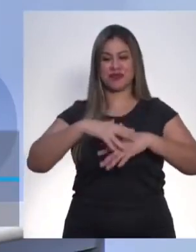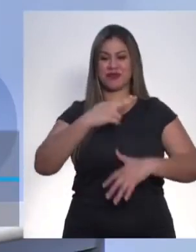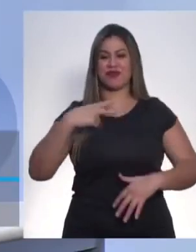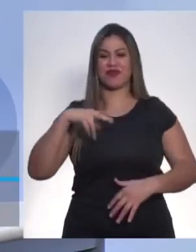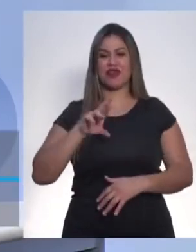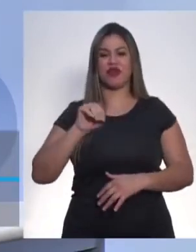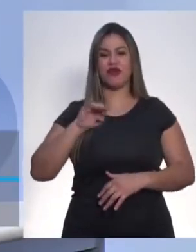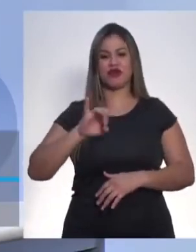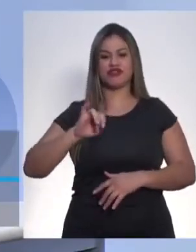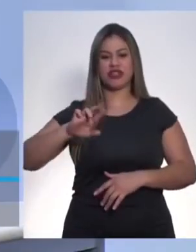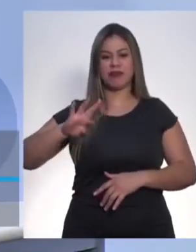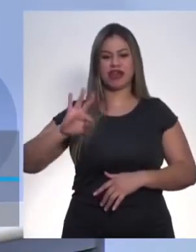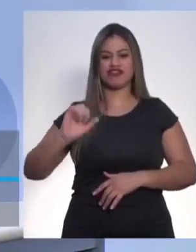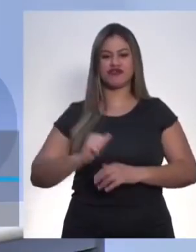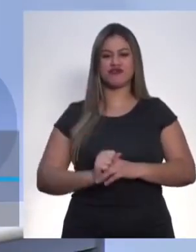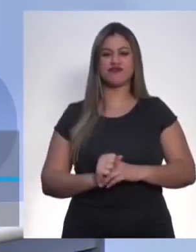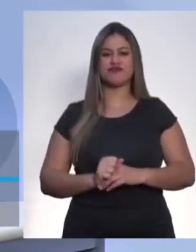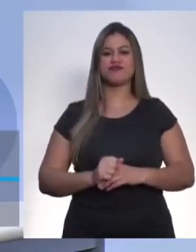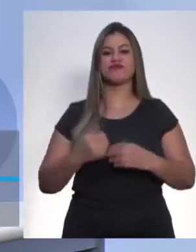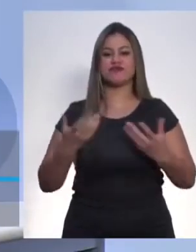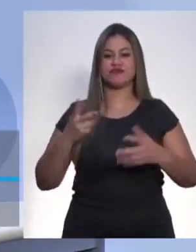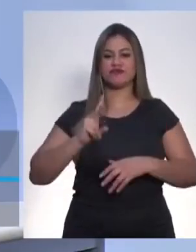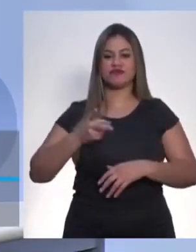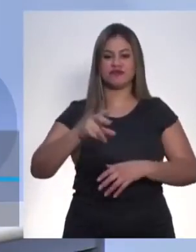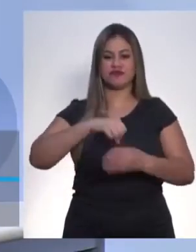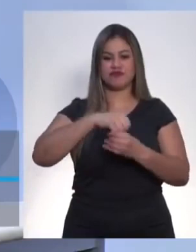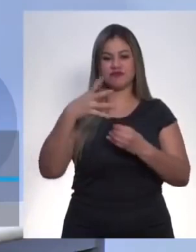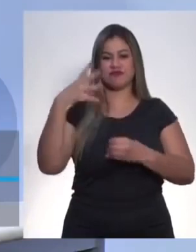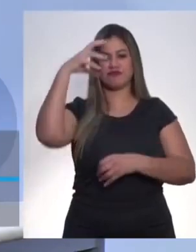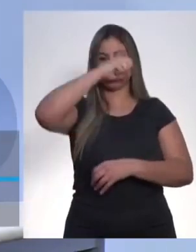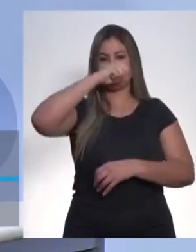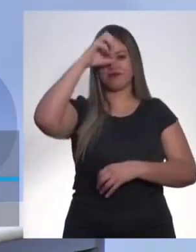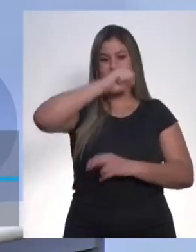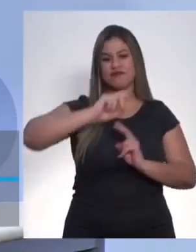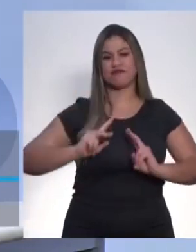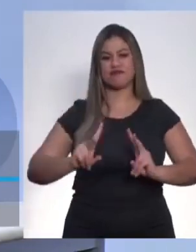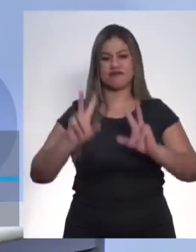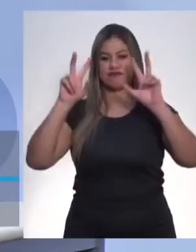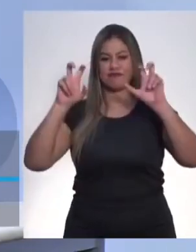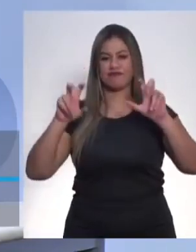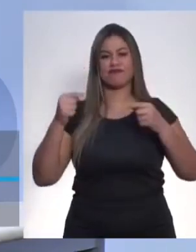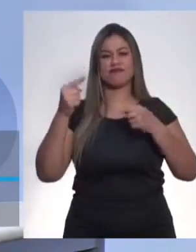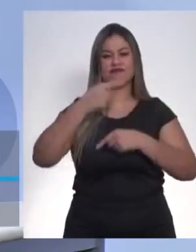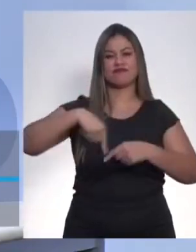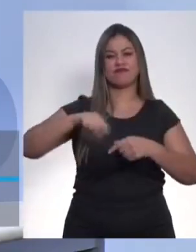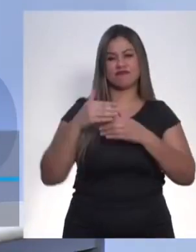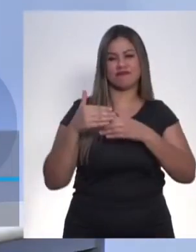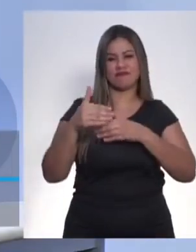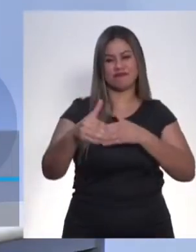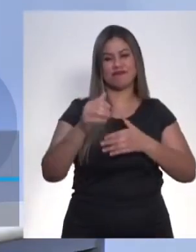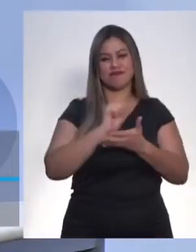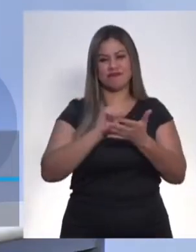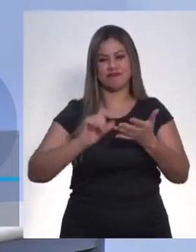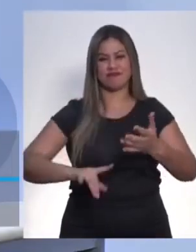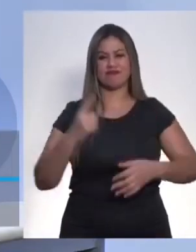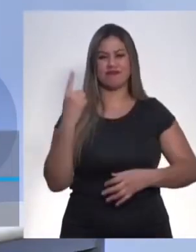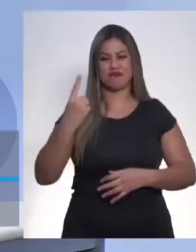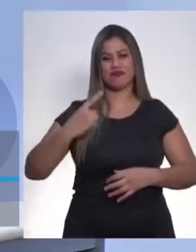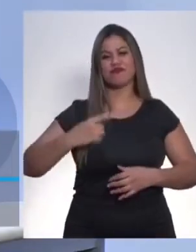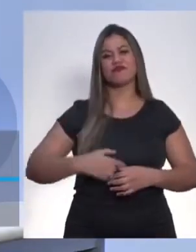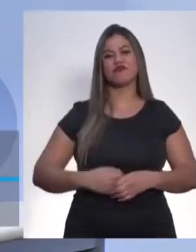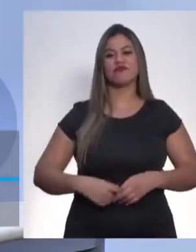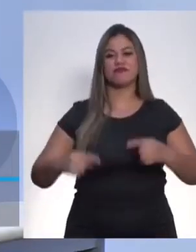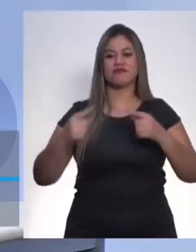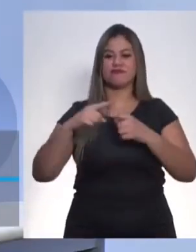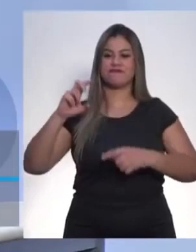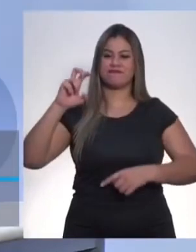e hoje nós vamos continuar com o material Aprender Sempre, volume 3. Nós estamos na sequência de atividades 1, na parte